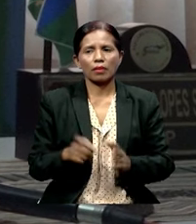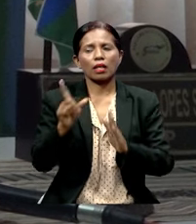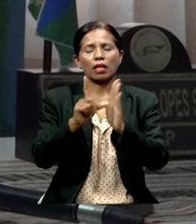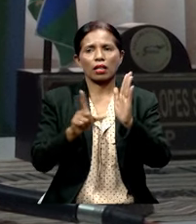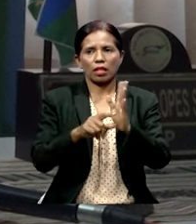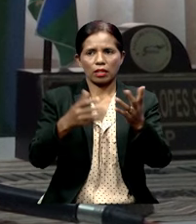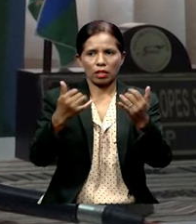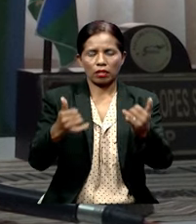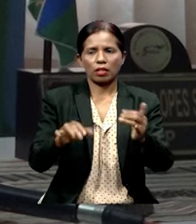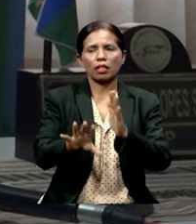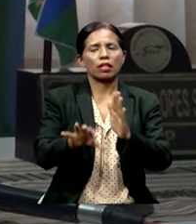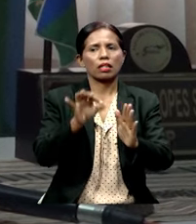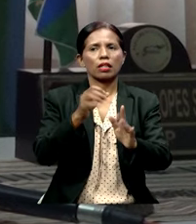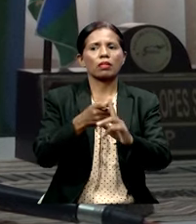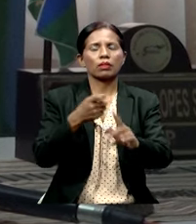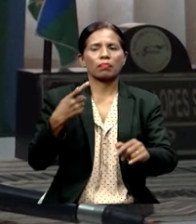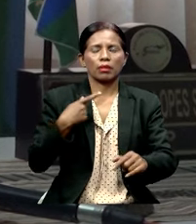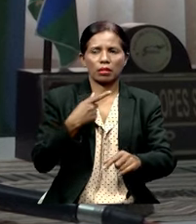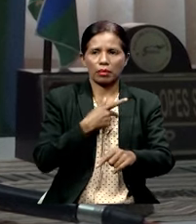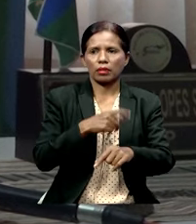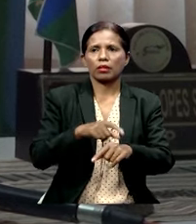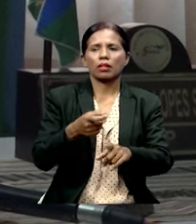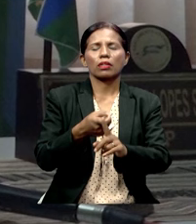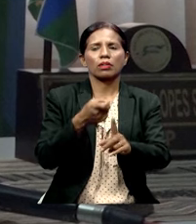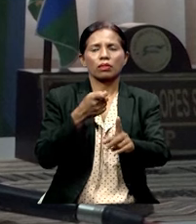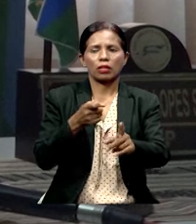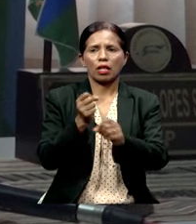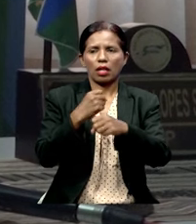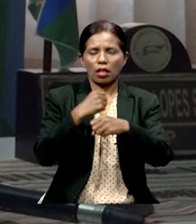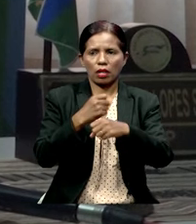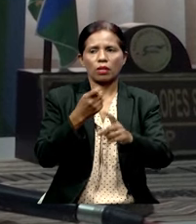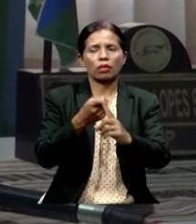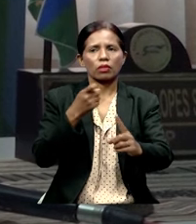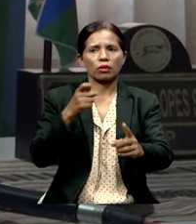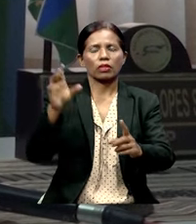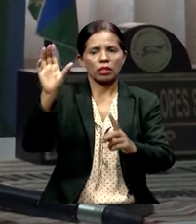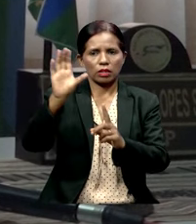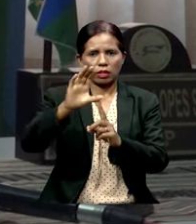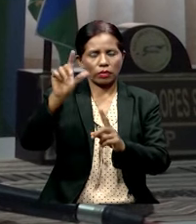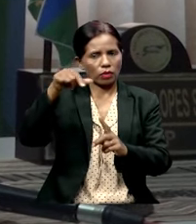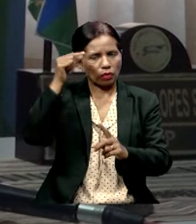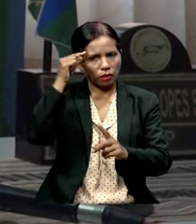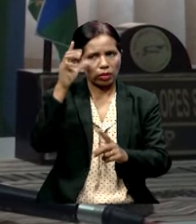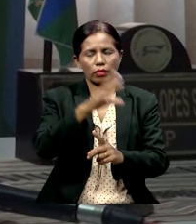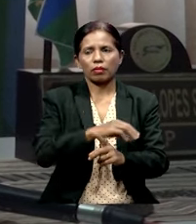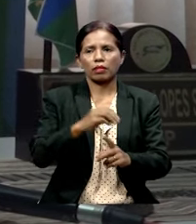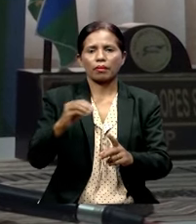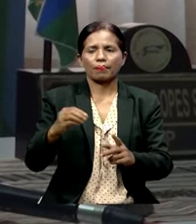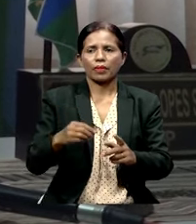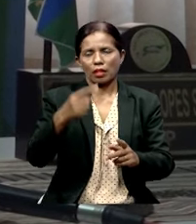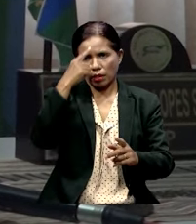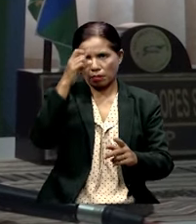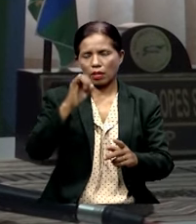agora ne katak nomeia san la oxo si parlamento mas diretamente halo husi chefe do governo halo husi governo tamba nema